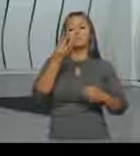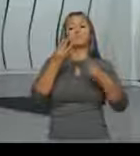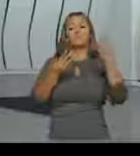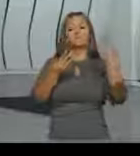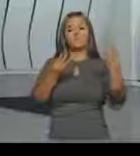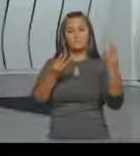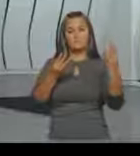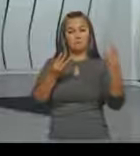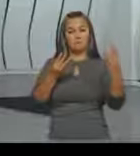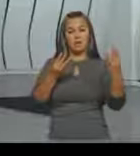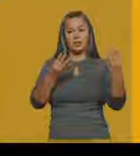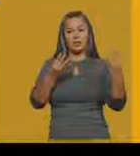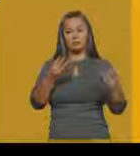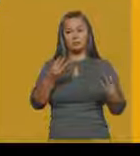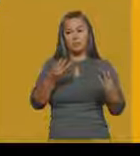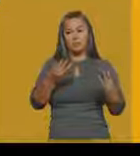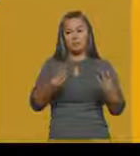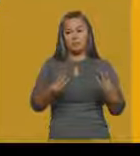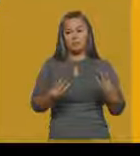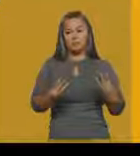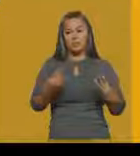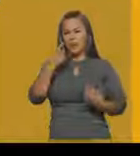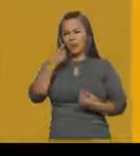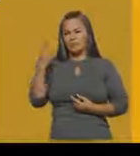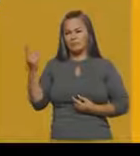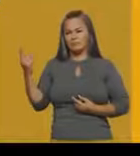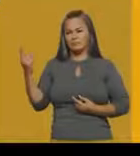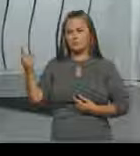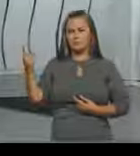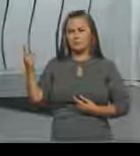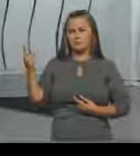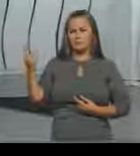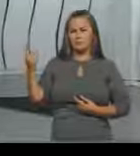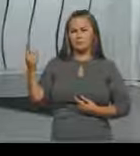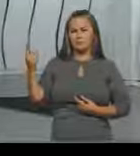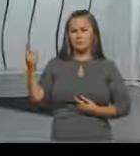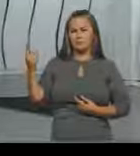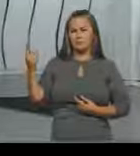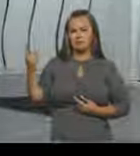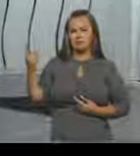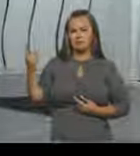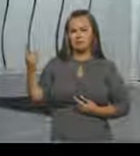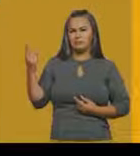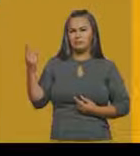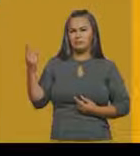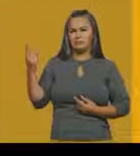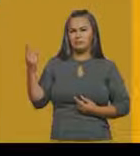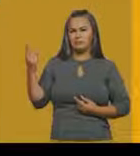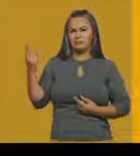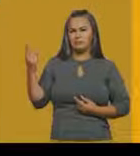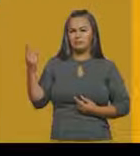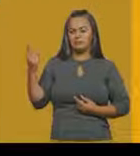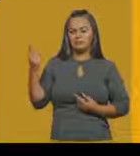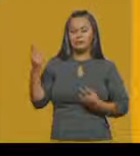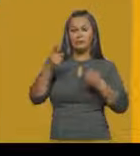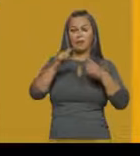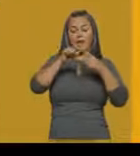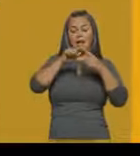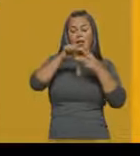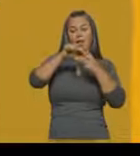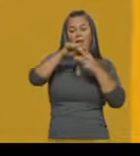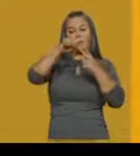Também. E aqui? Também. E esse aqui, Flávio? Ah, esse aqui eu vou dividir por 2. Você pulou